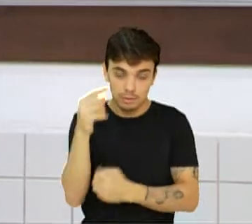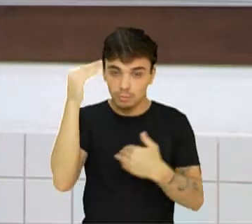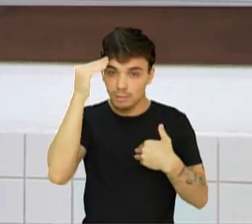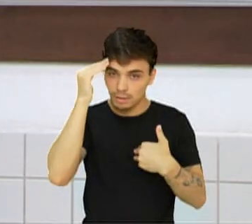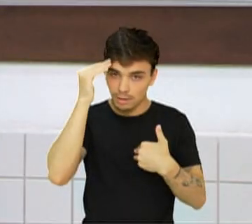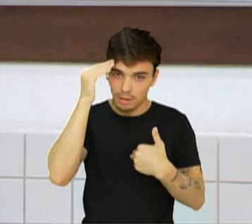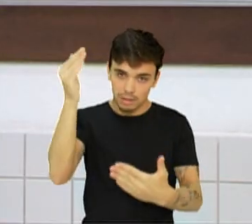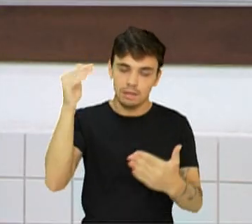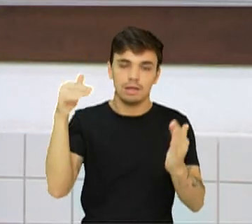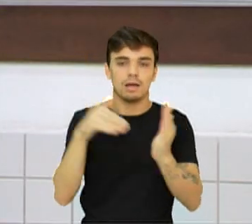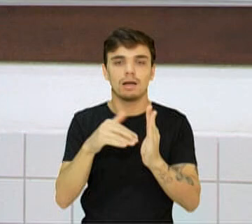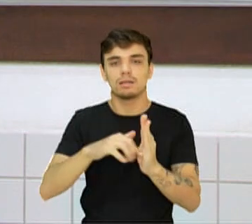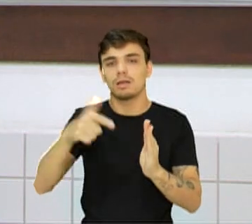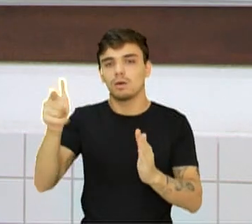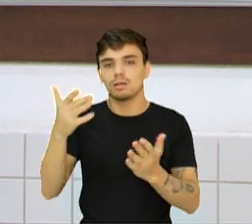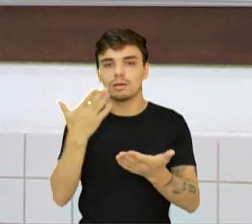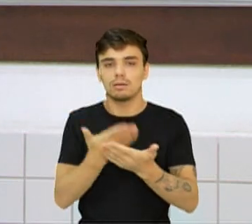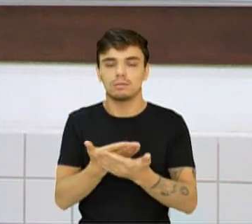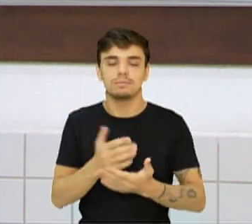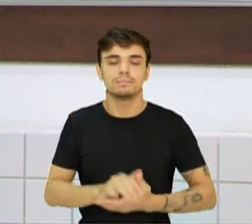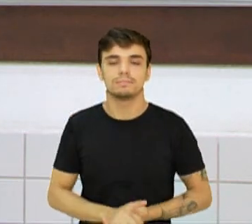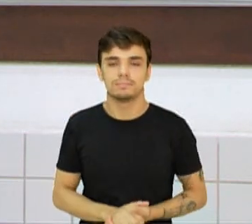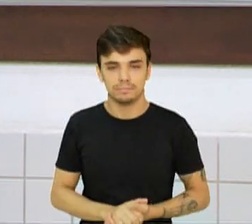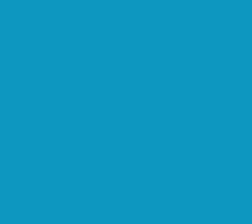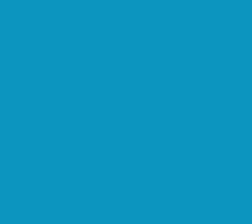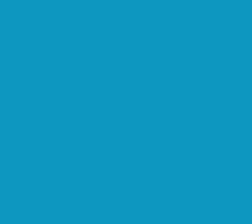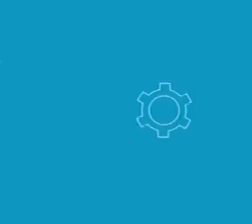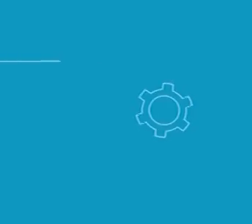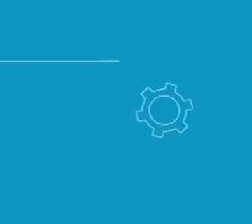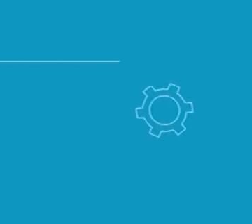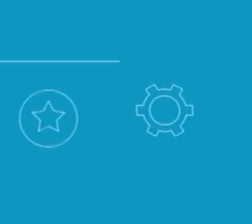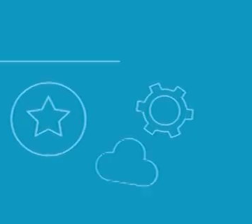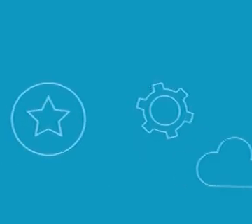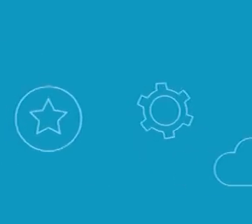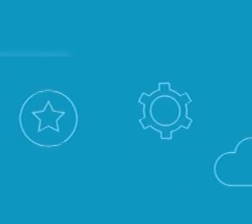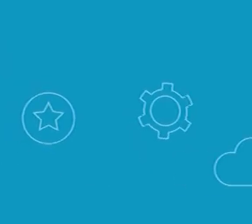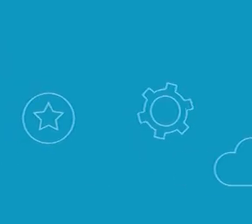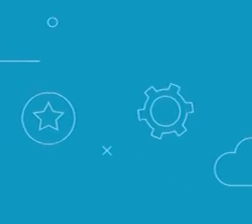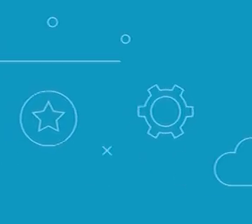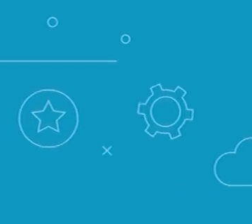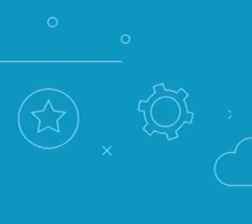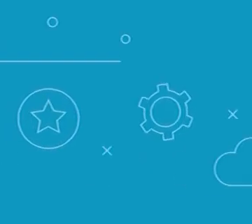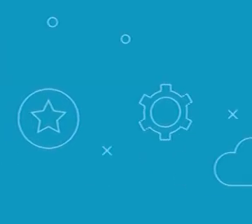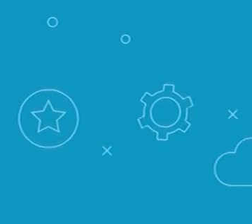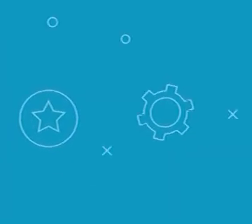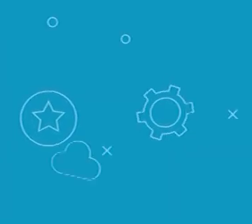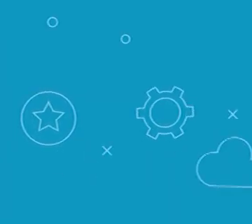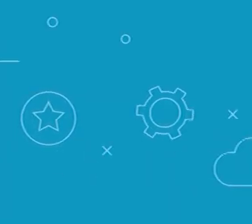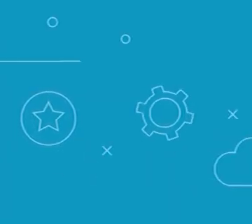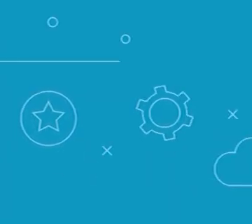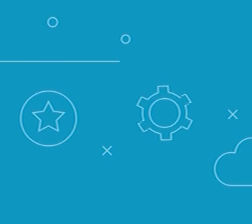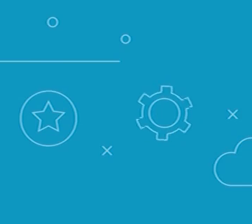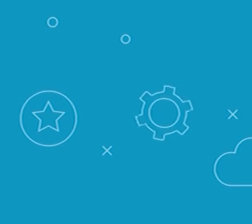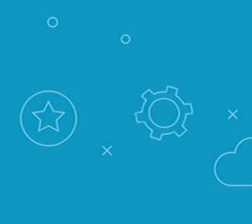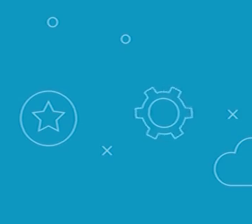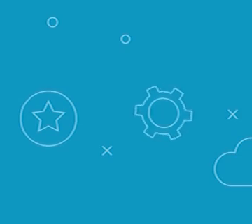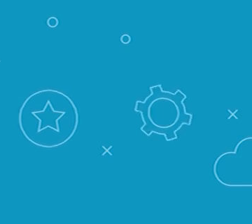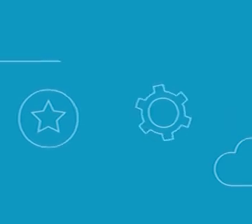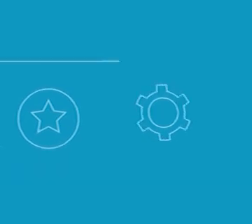obrigado, até a próxima aula, ok?